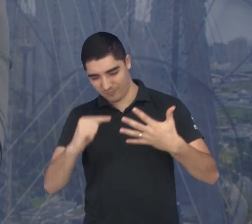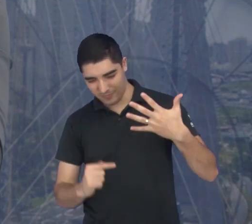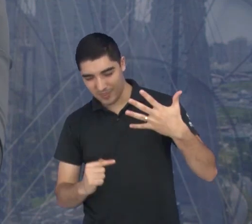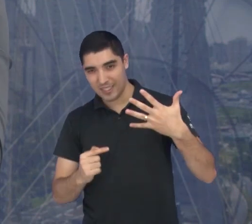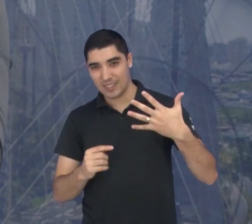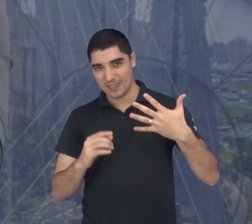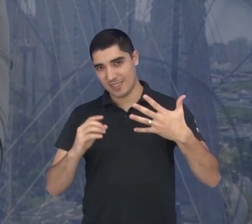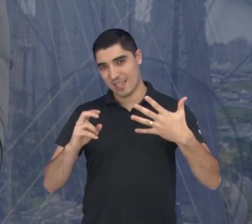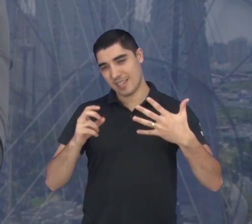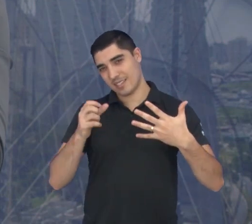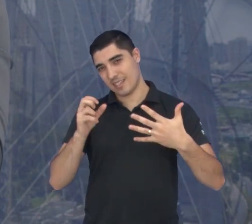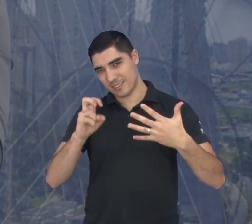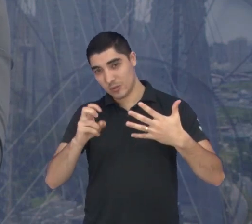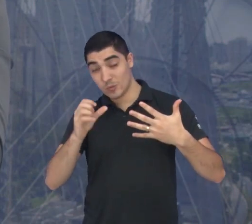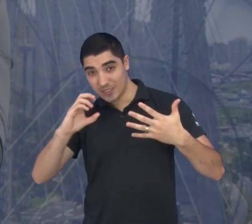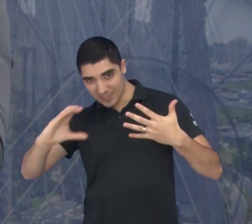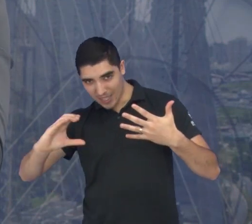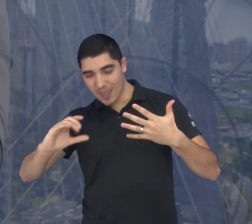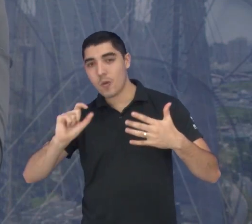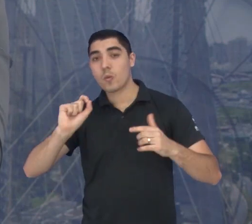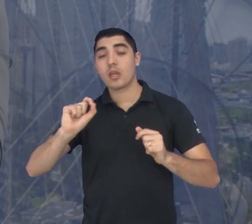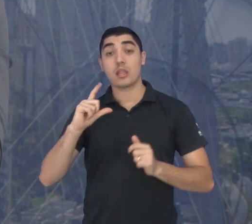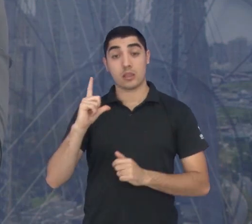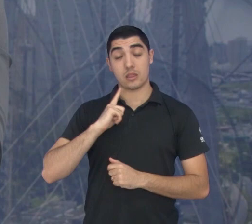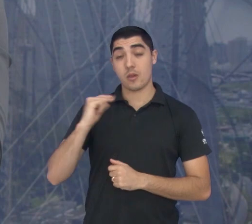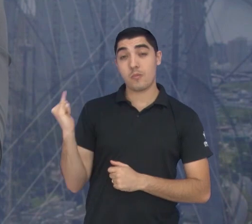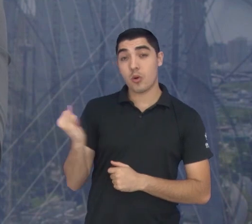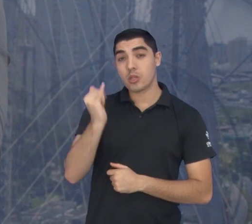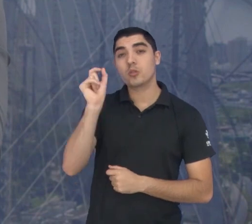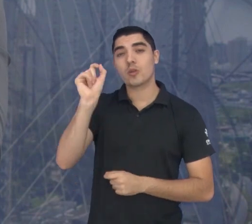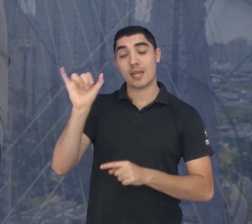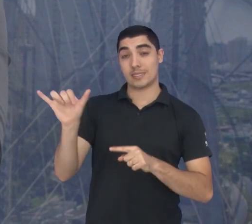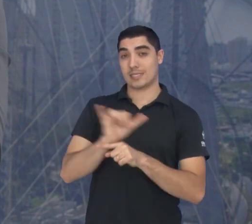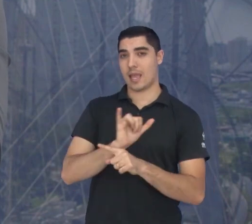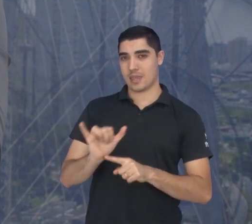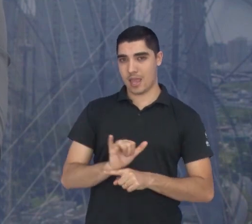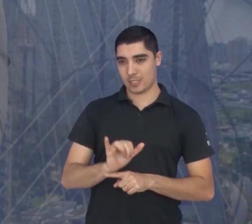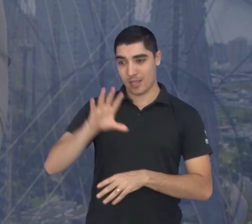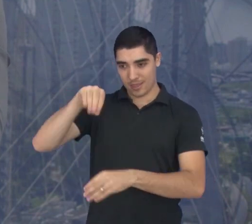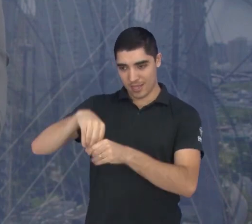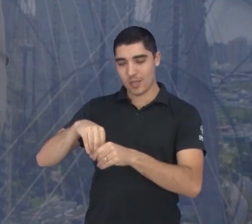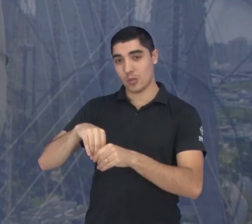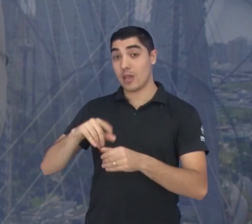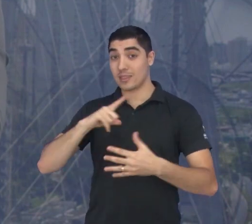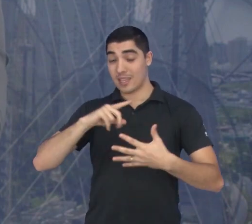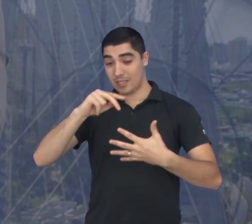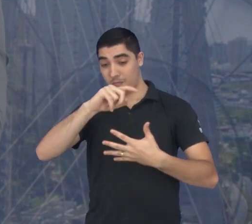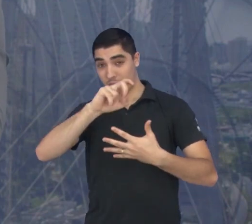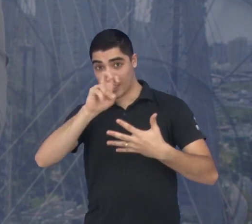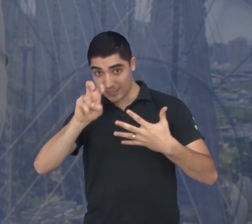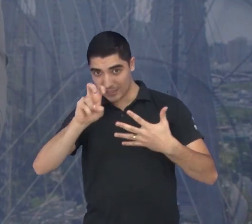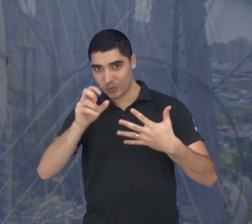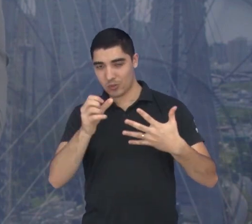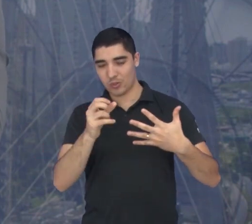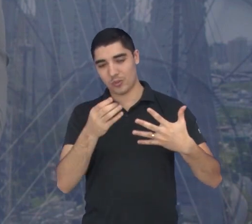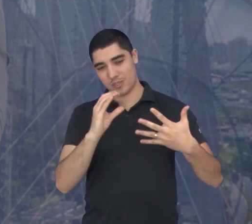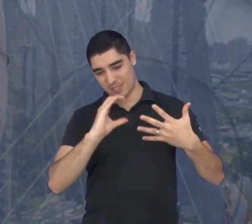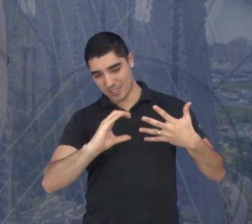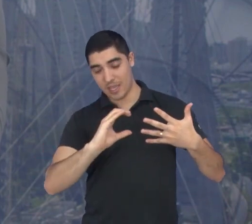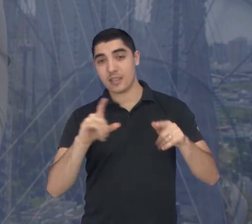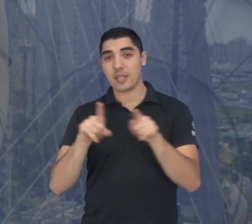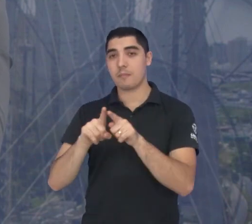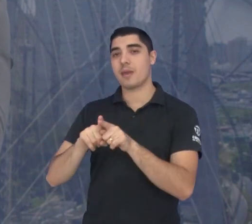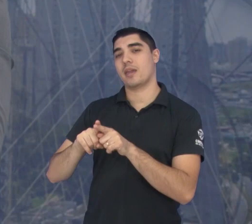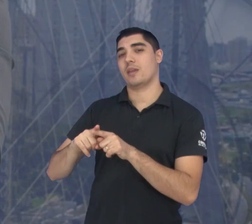remédio importante em condomínio. Qual que é o remédio importante em condomínio? Que eu falo que tem os 5 Cs e tem os 3 Ss, que é o remédio.